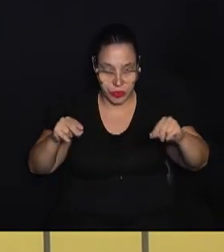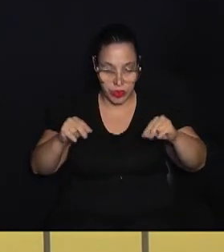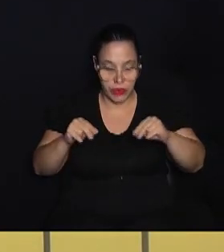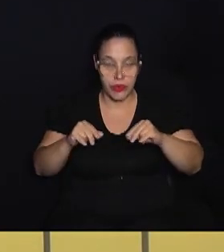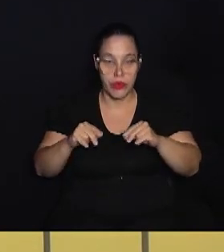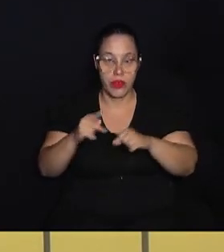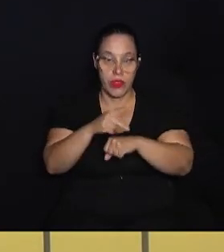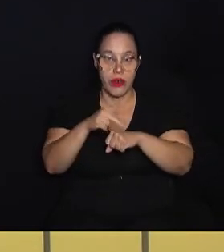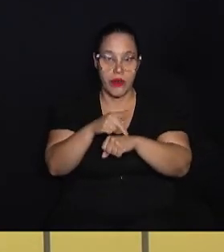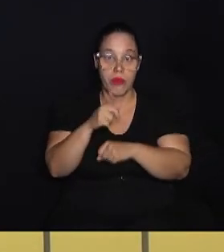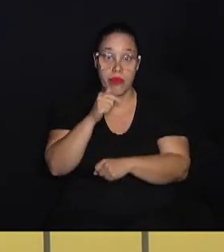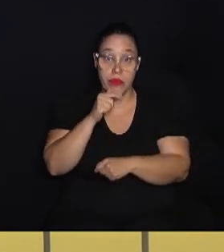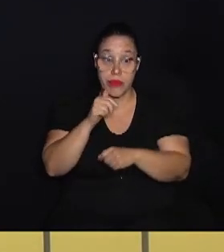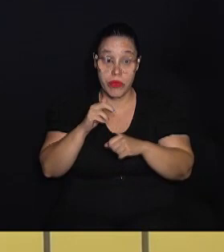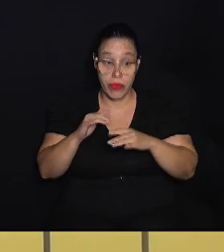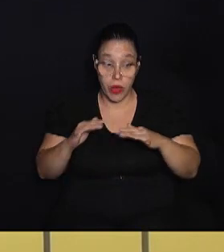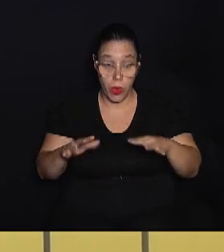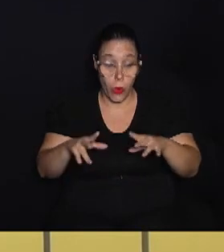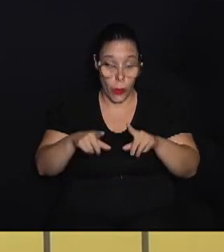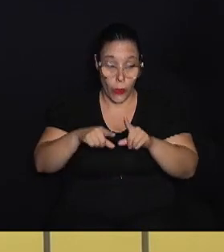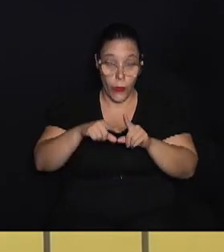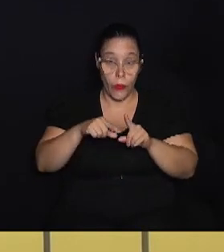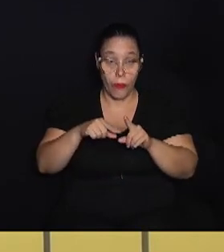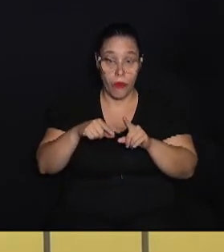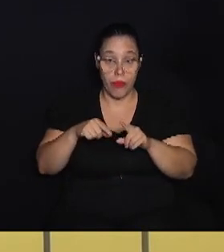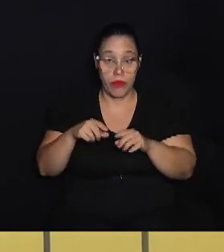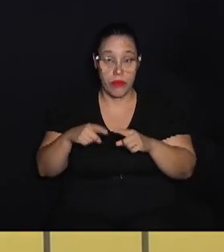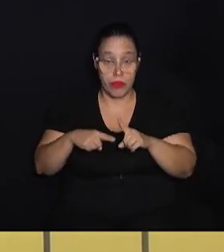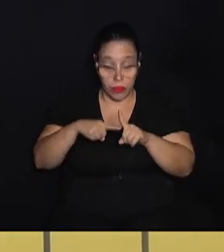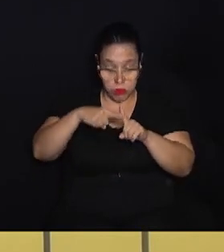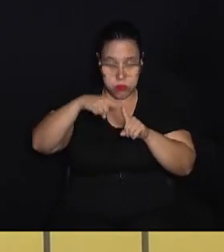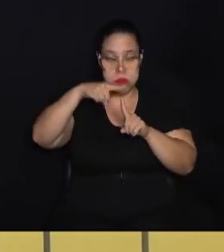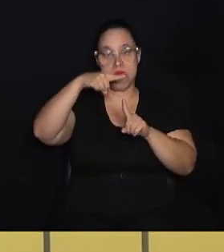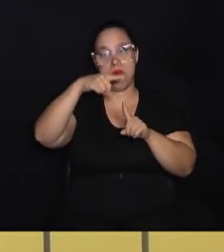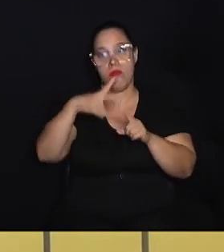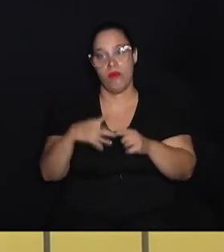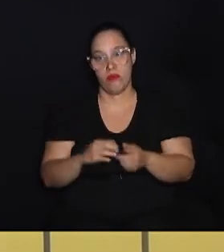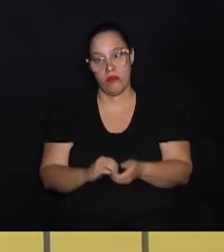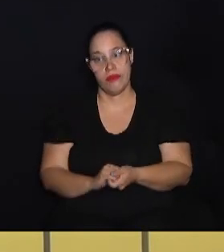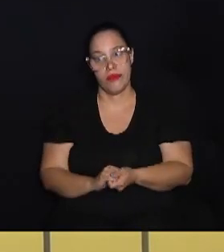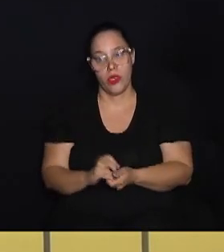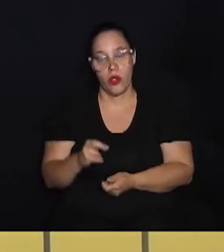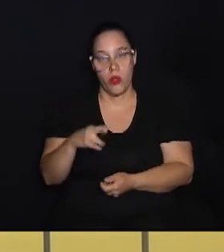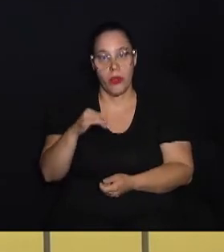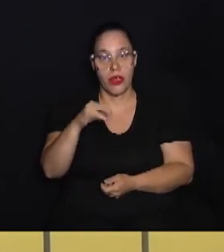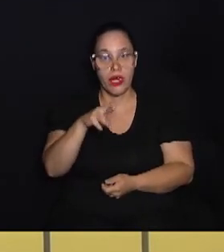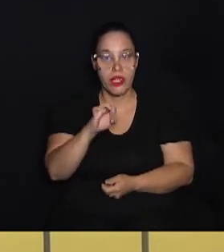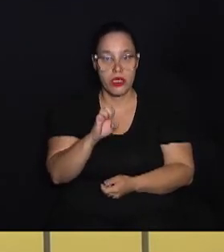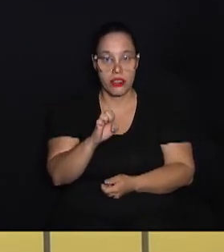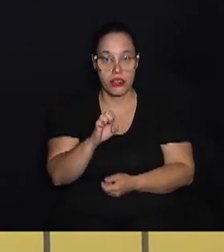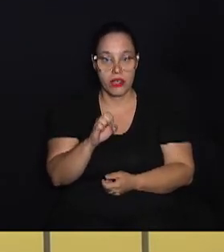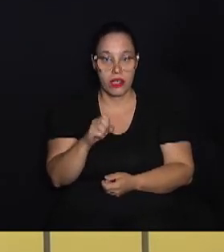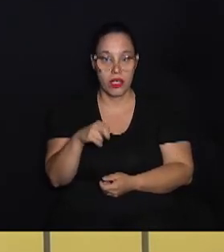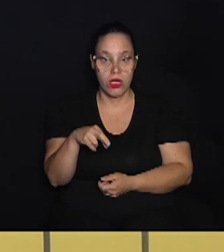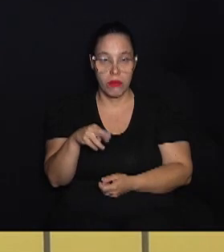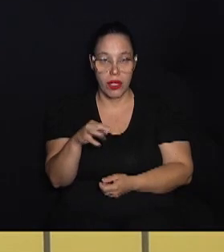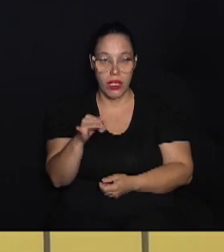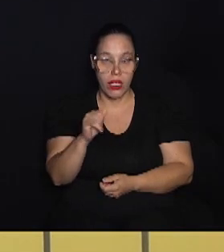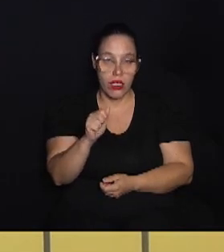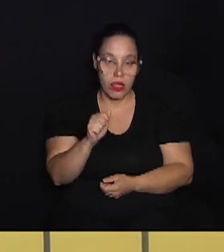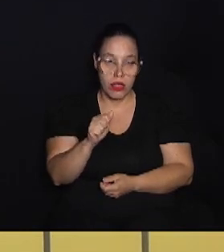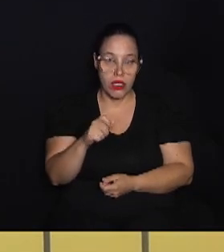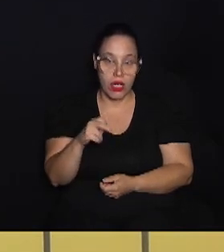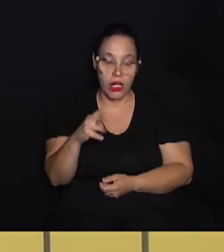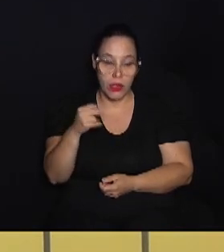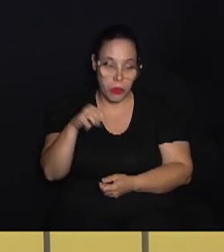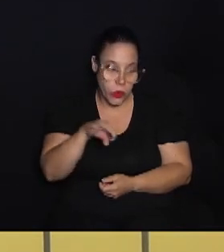tropical, com muita água, com muita umidade, com muita temperatura mais alta e umidade, essa matéria orgânica que contém